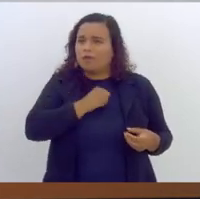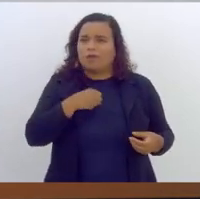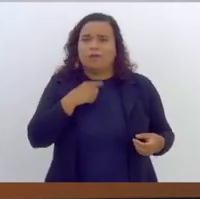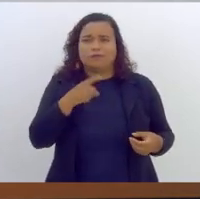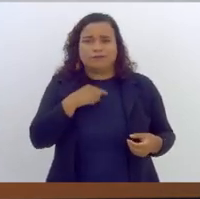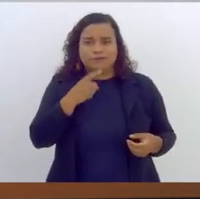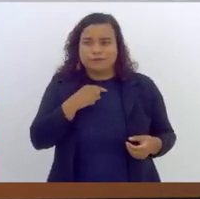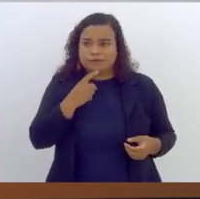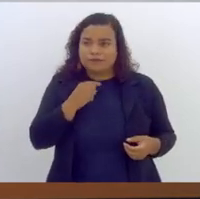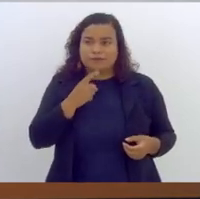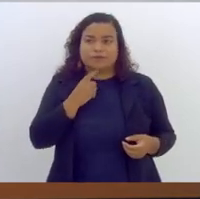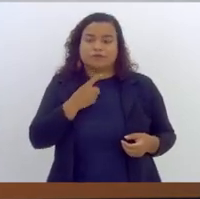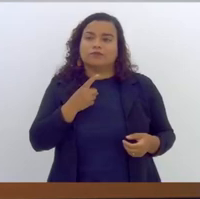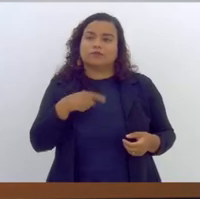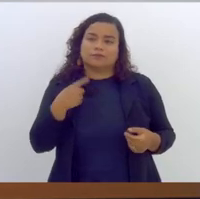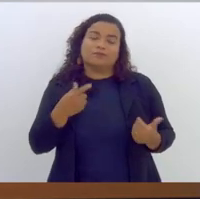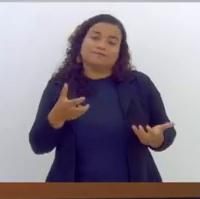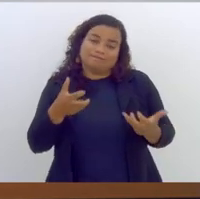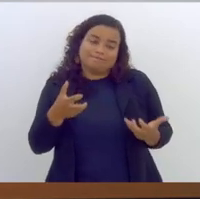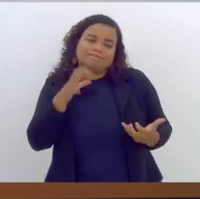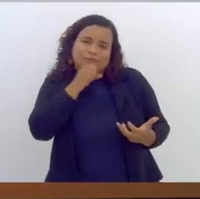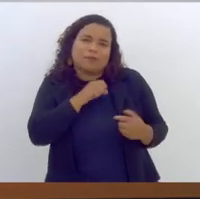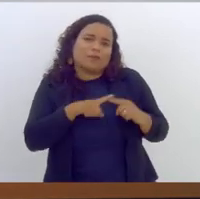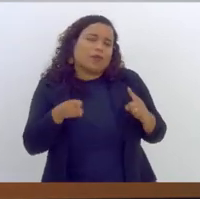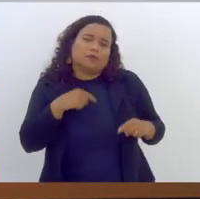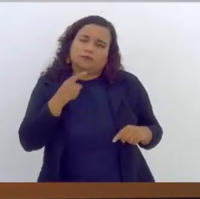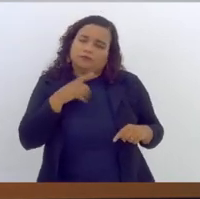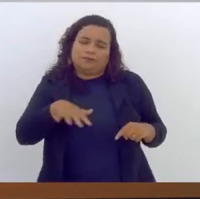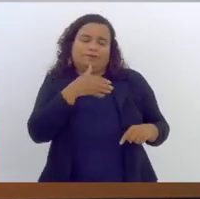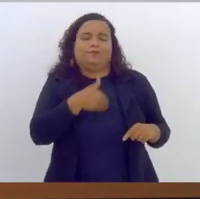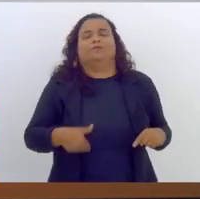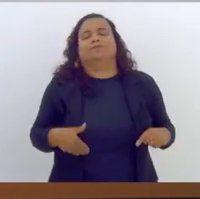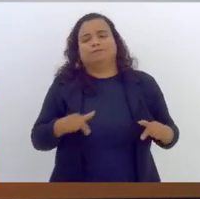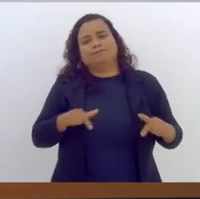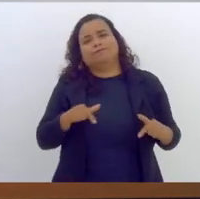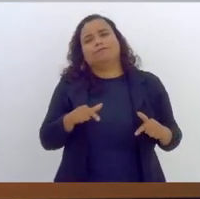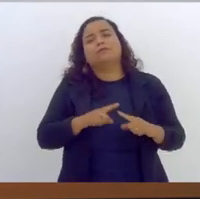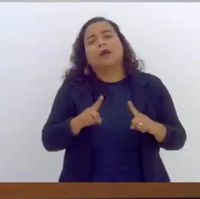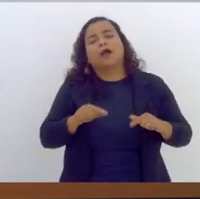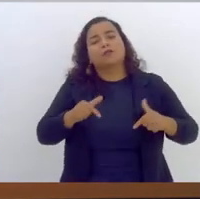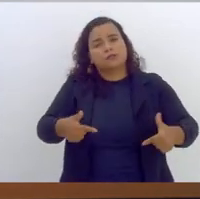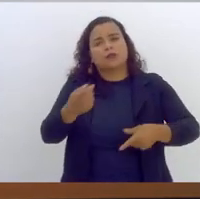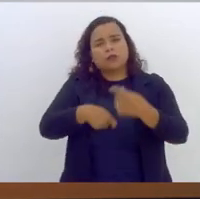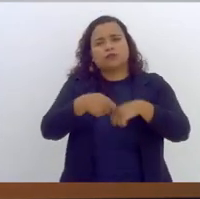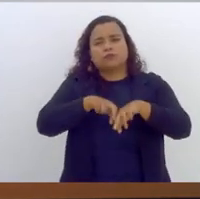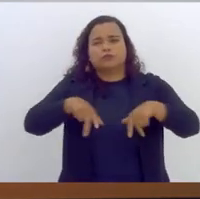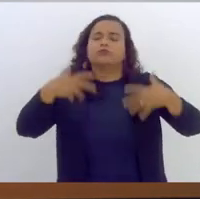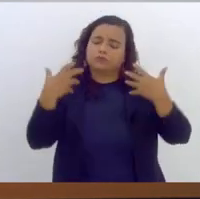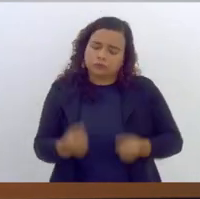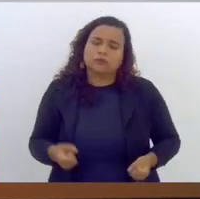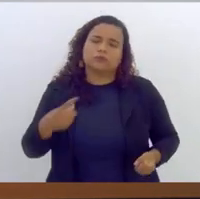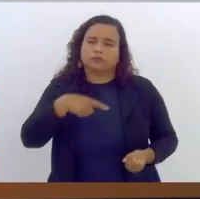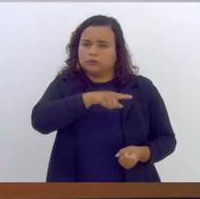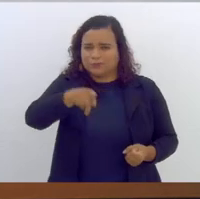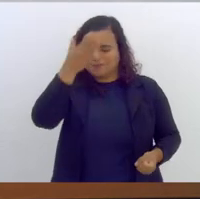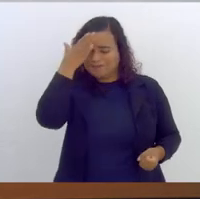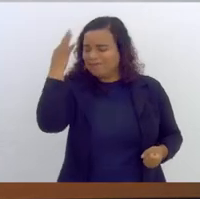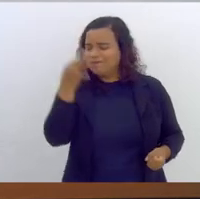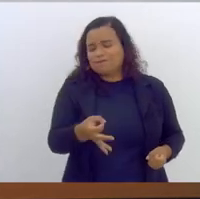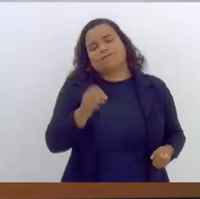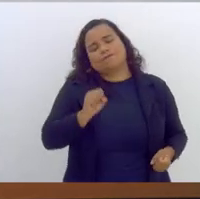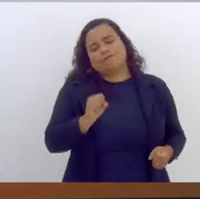agilidade esperadas no âmbito do serviço público mas as medidas administrativas têm sido adotadas o senhores podem ter certeza